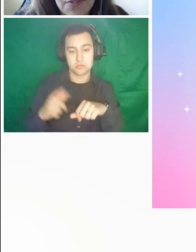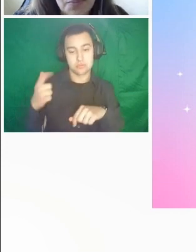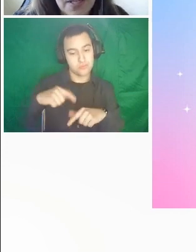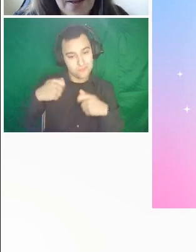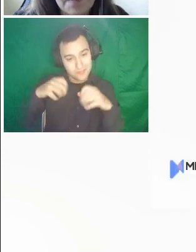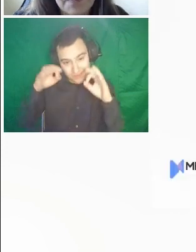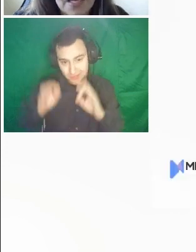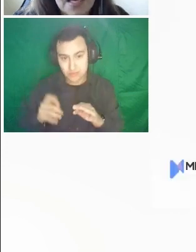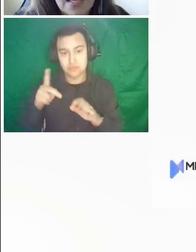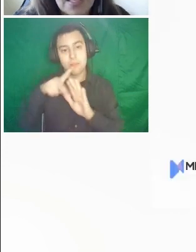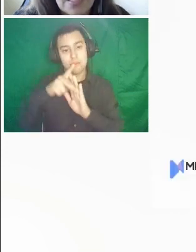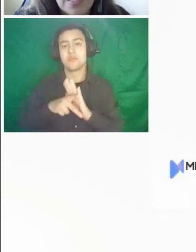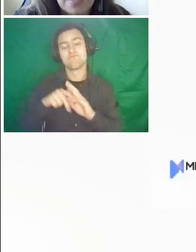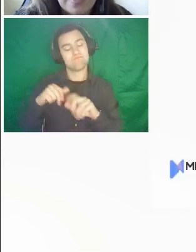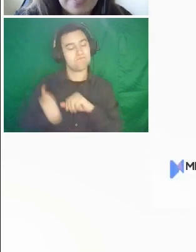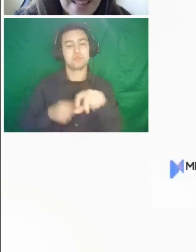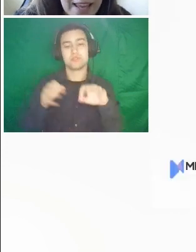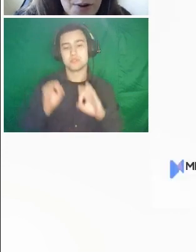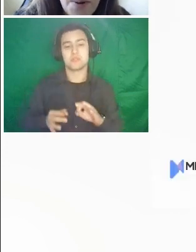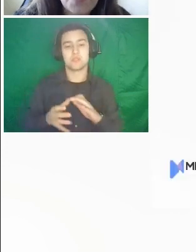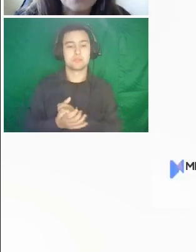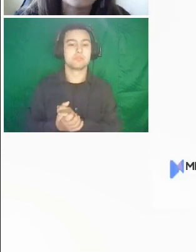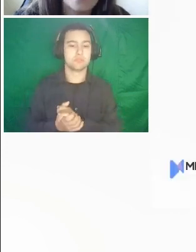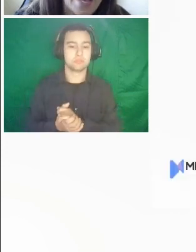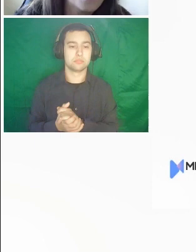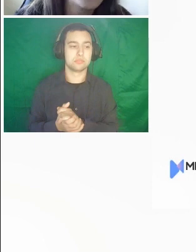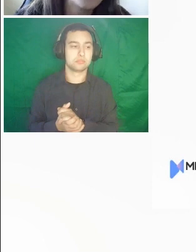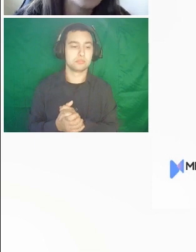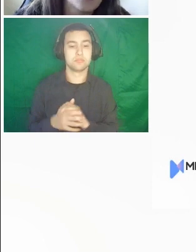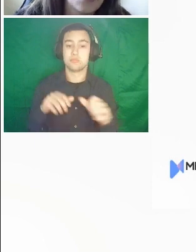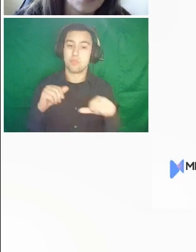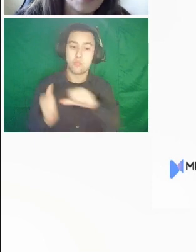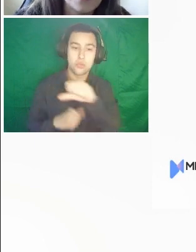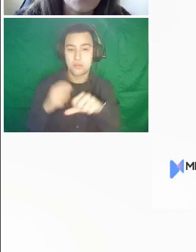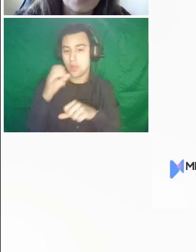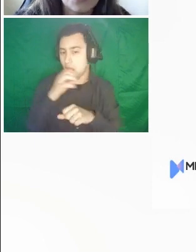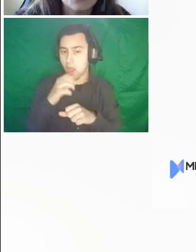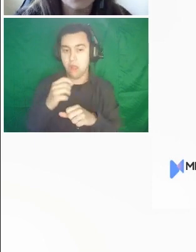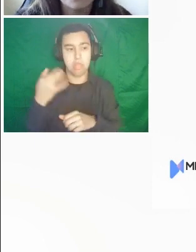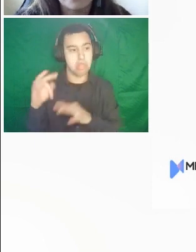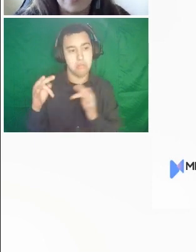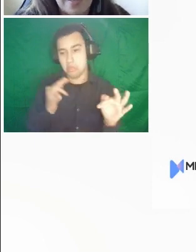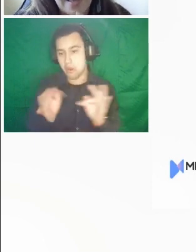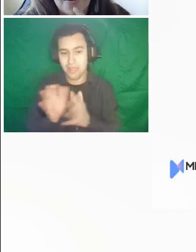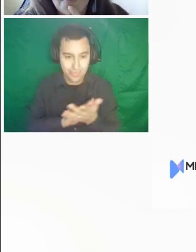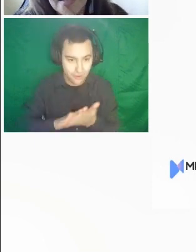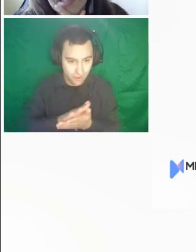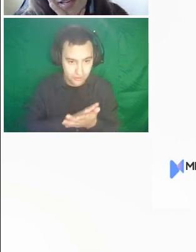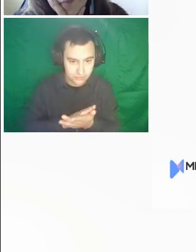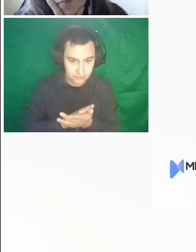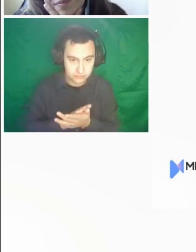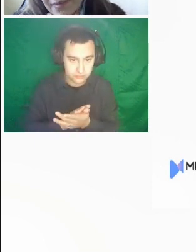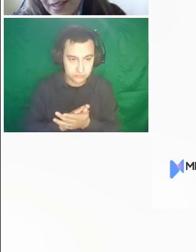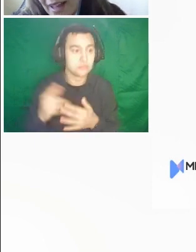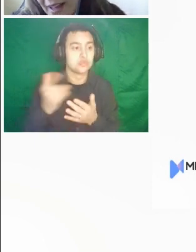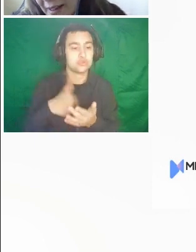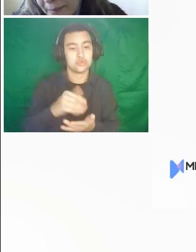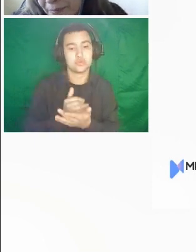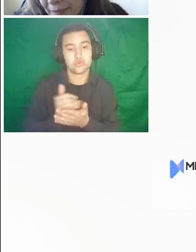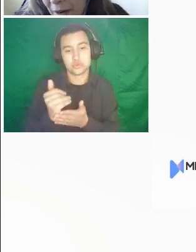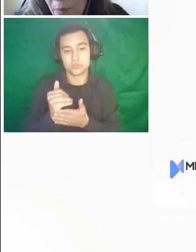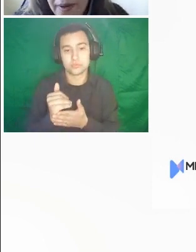é que esse plano vai mudar e nenhuma mudança é rápida em dolor então quando a gente eh começa